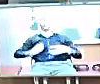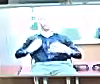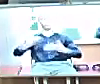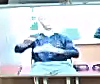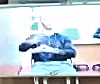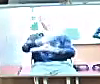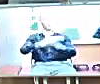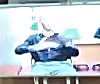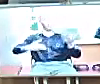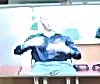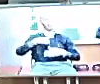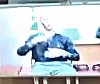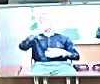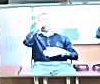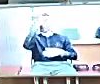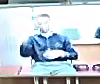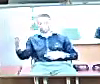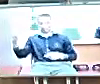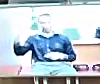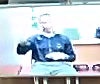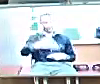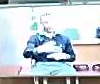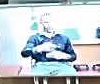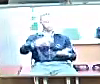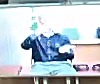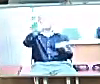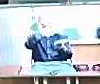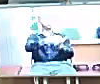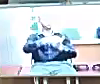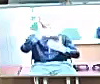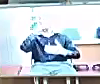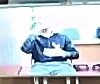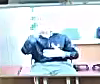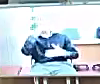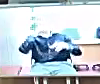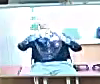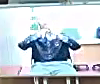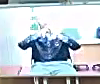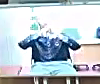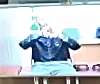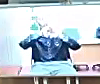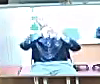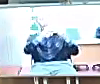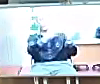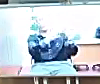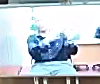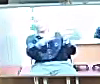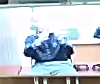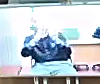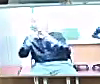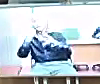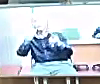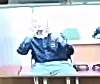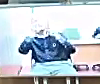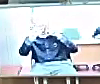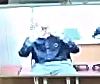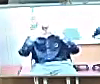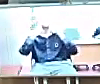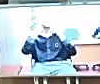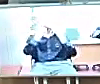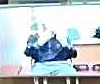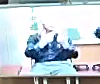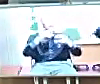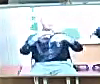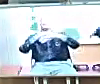mas eles vêm aqui coloca a sua sugestão e fica durante todo o processo está em reunião nos gabinetes